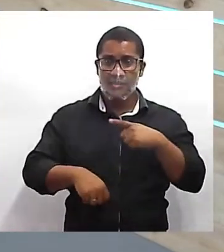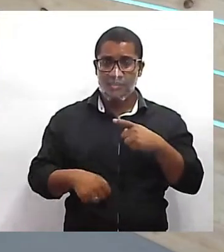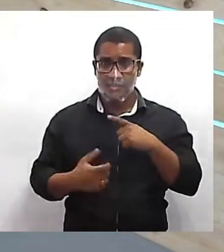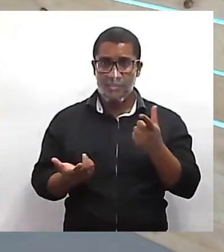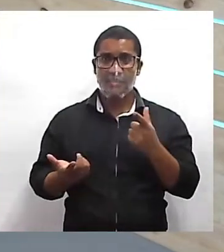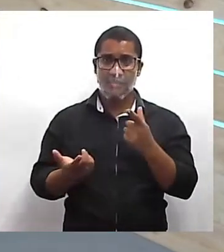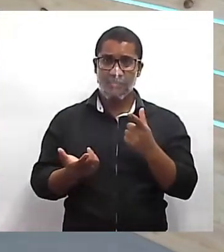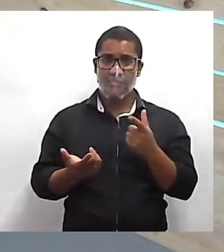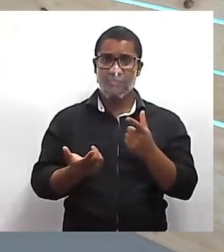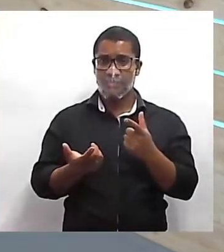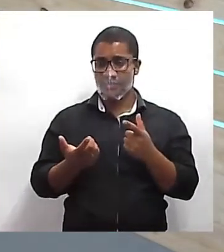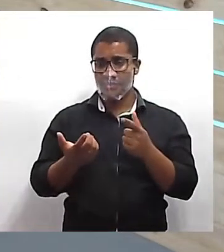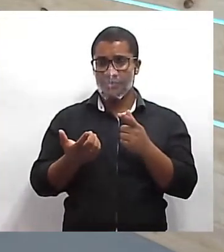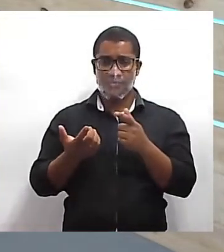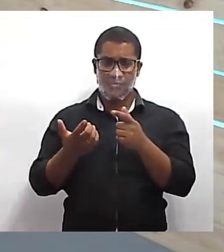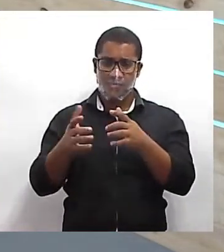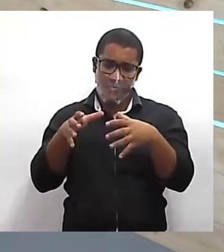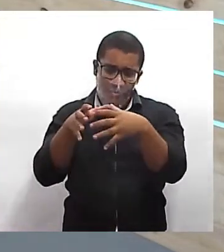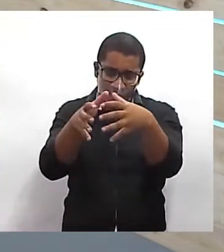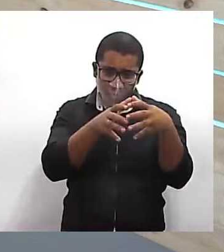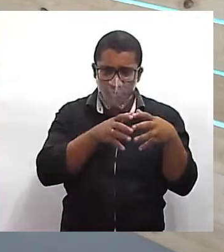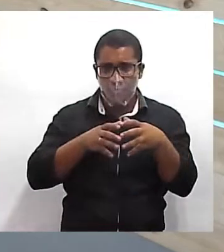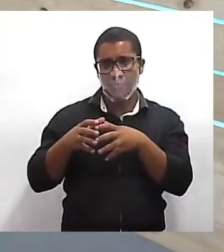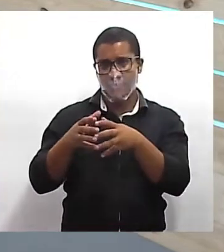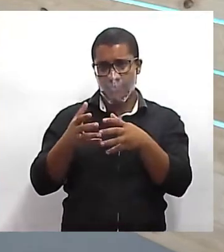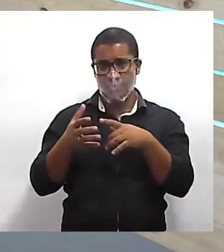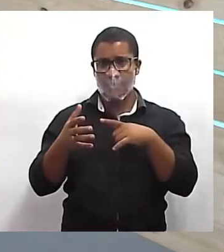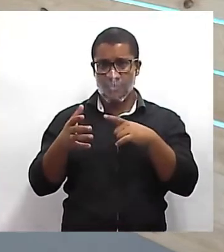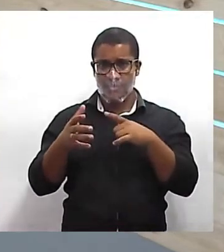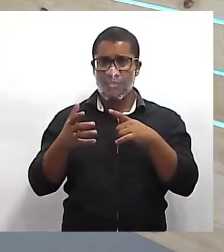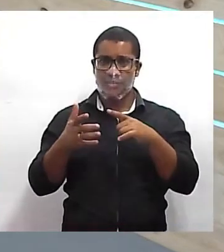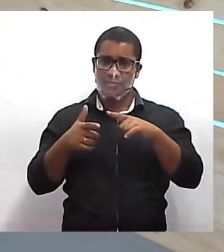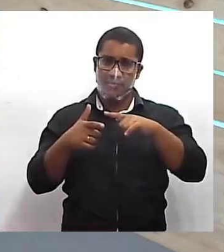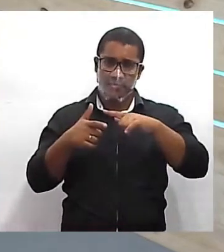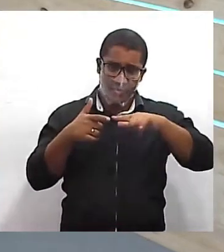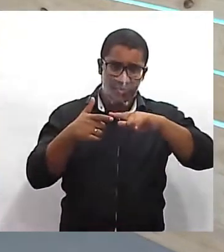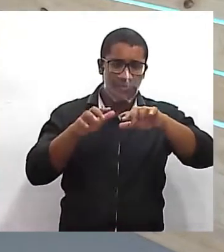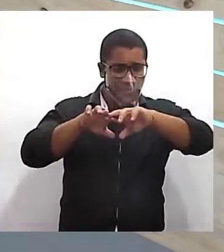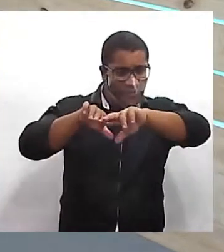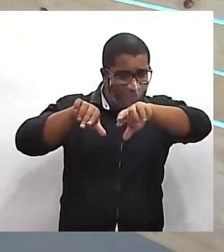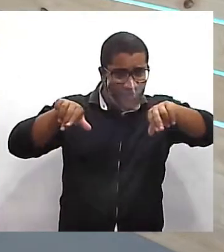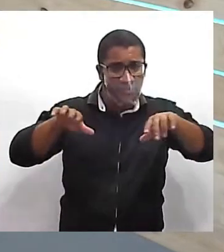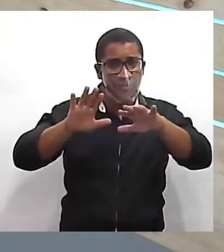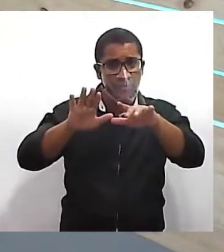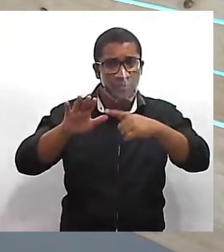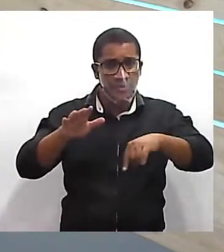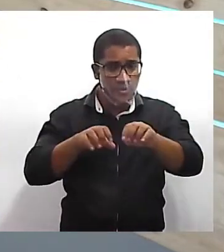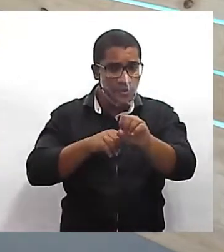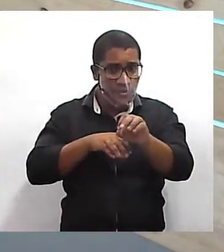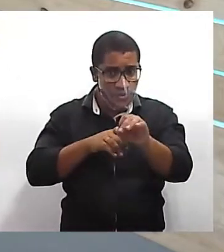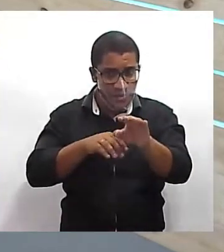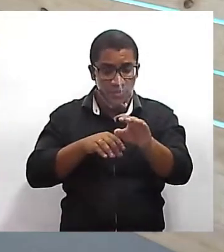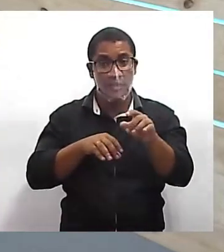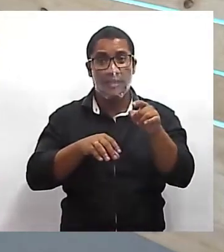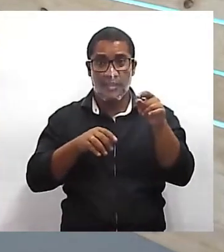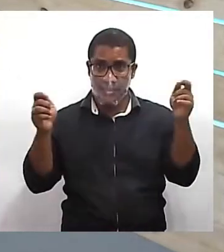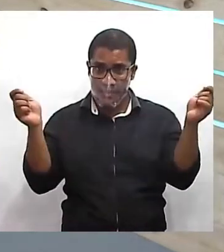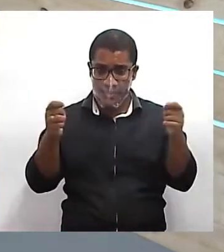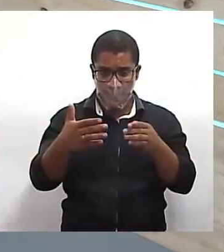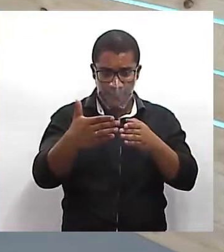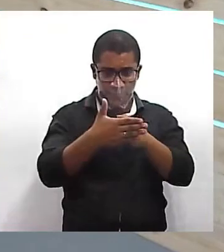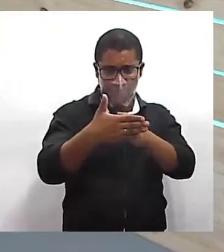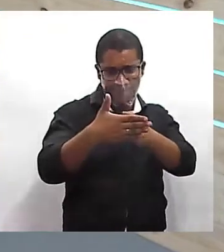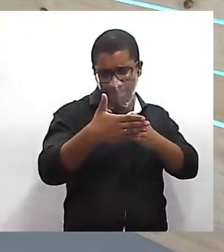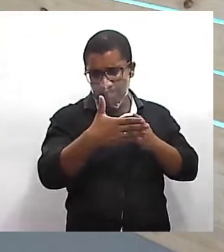social entre as classes, entre os grupos étnicos, e a educação é um caminho pelo qual a gente pode conseguir transpor essas barreiras e